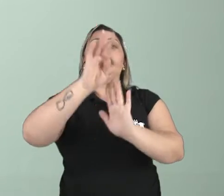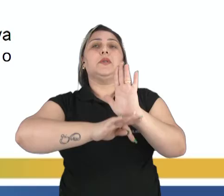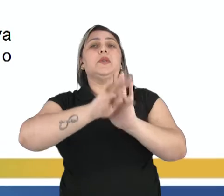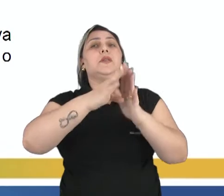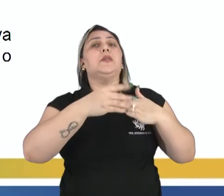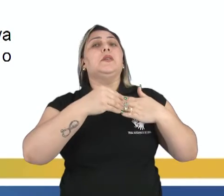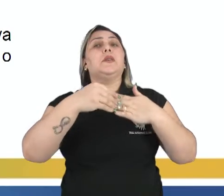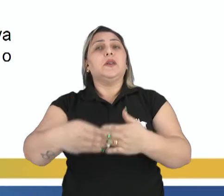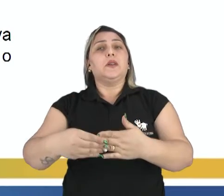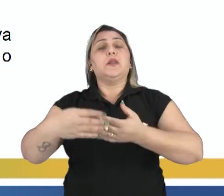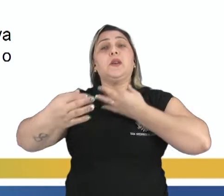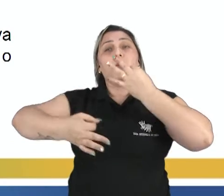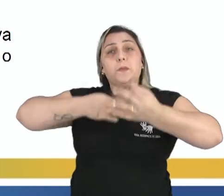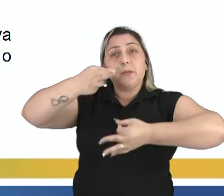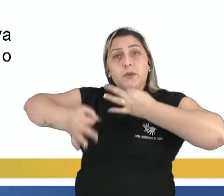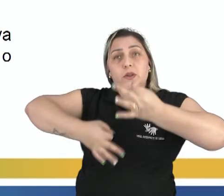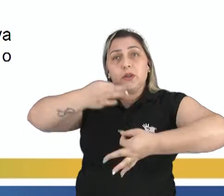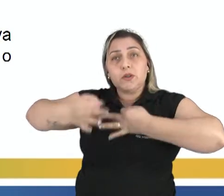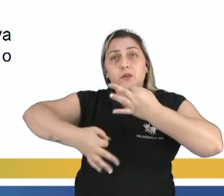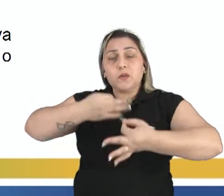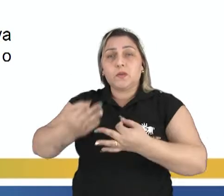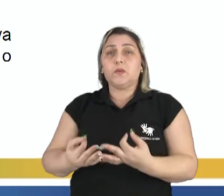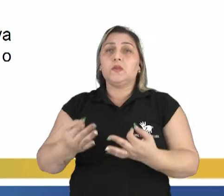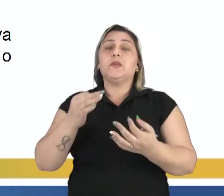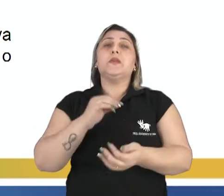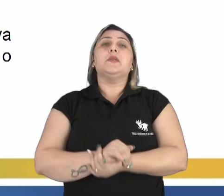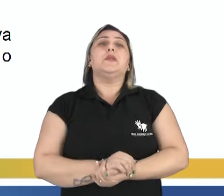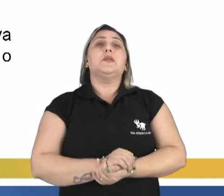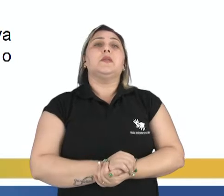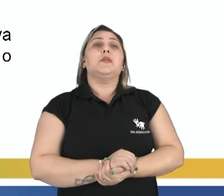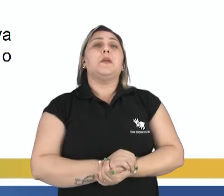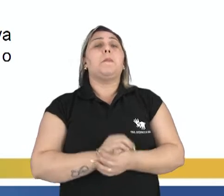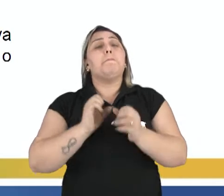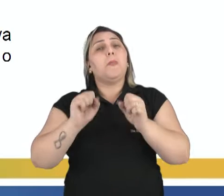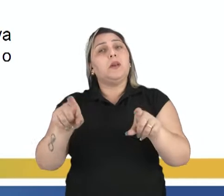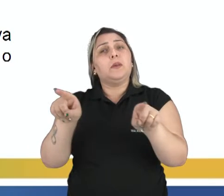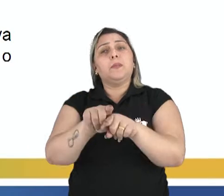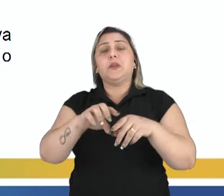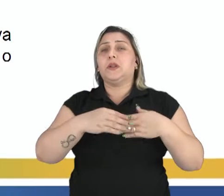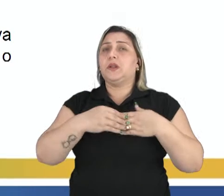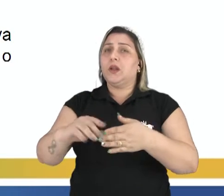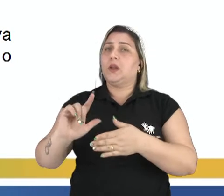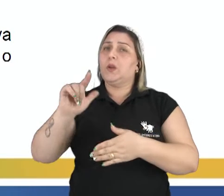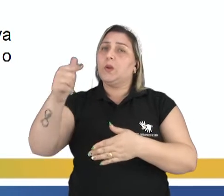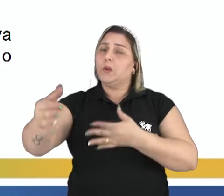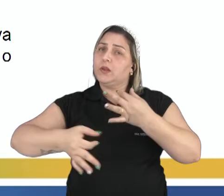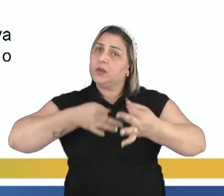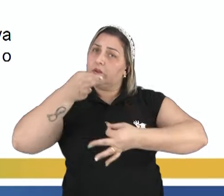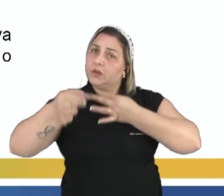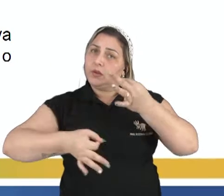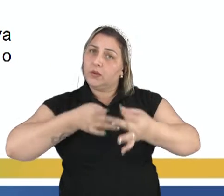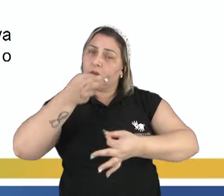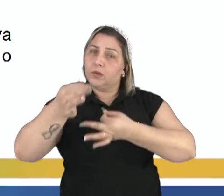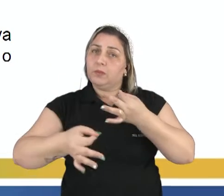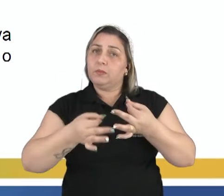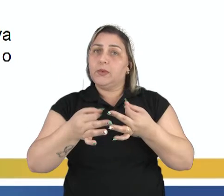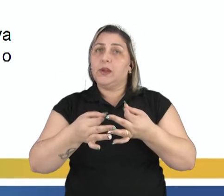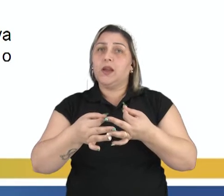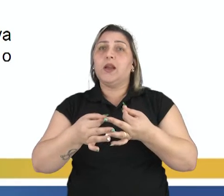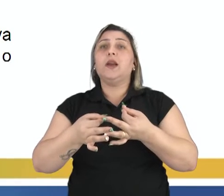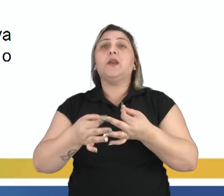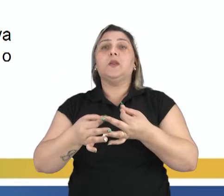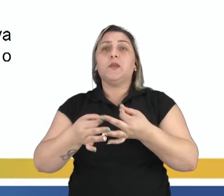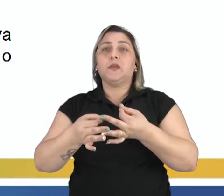seus argumentos de forma pertinente, e ele pode trazer também outros argumentos que contrariem aquele que ele